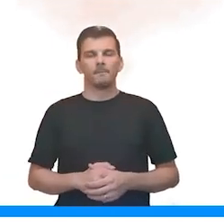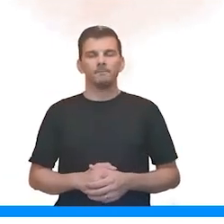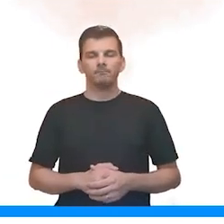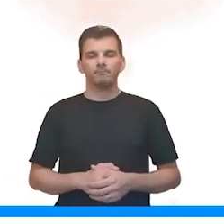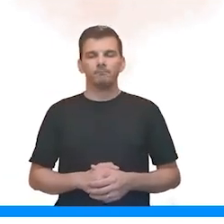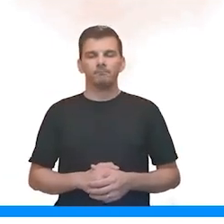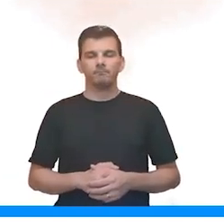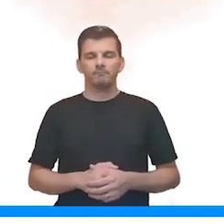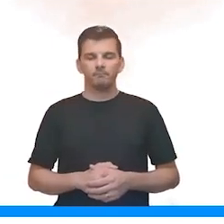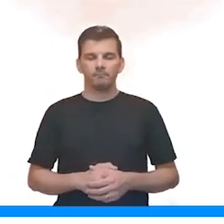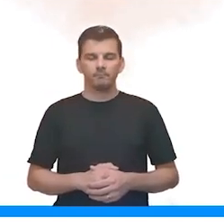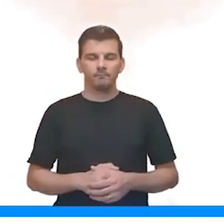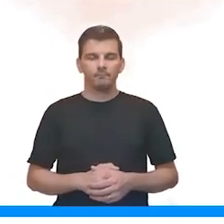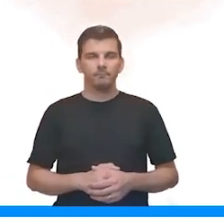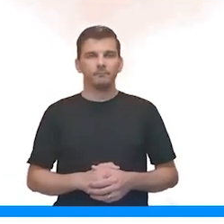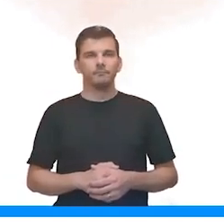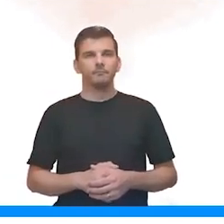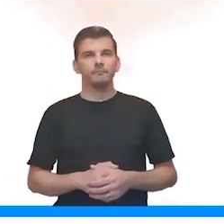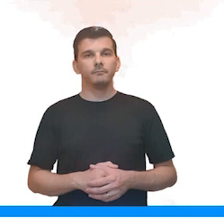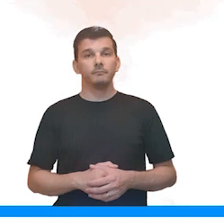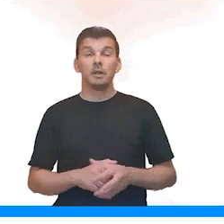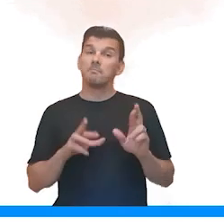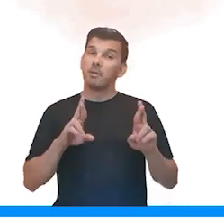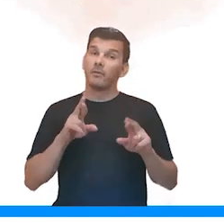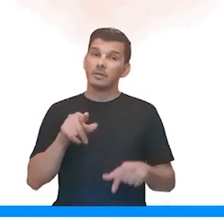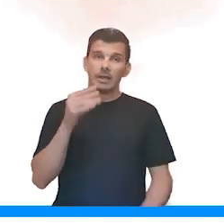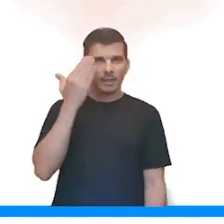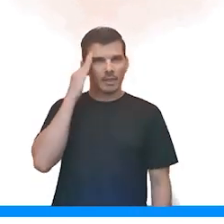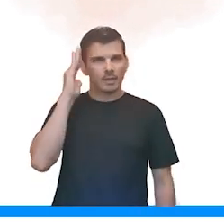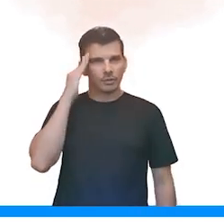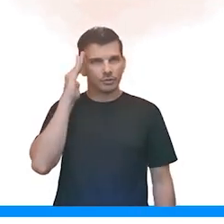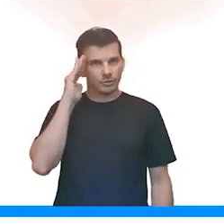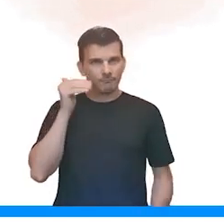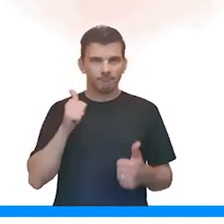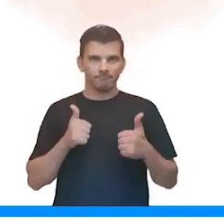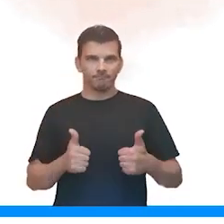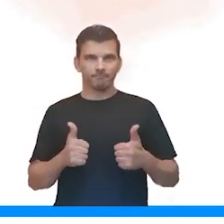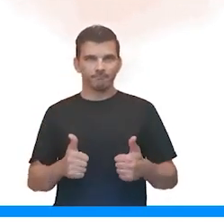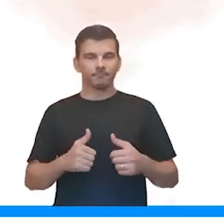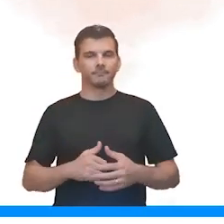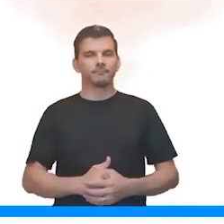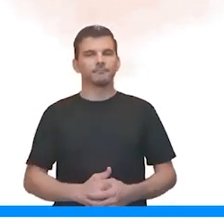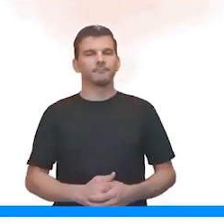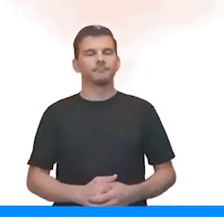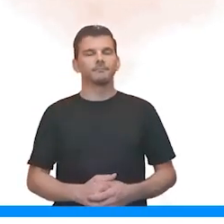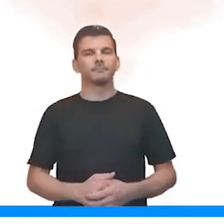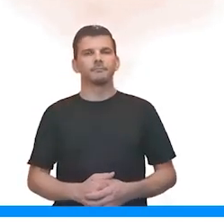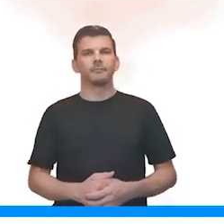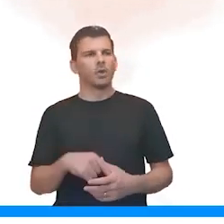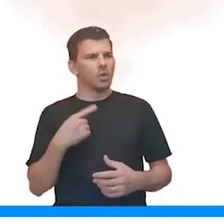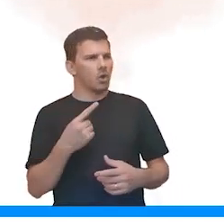facilitar o processo, tá bom? Bom, espero que vocês tenham entendido,